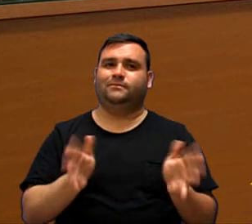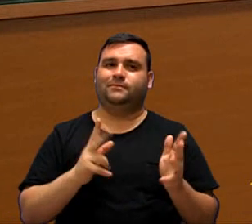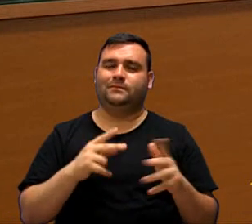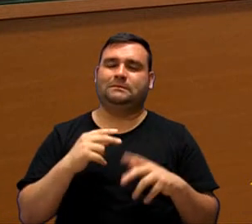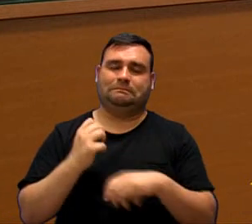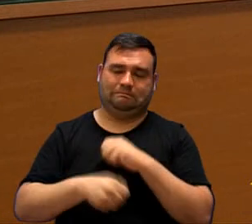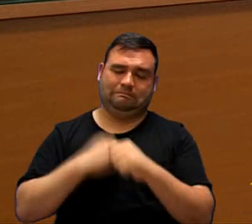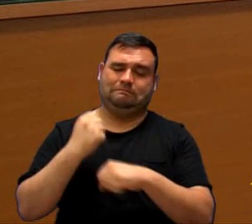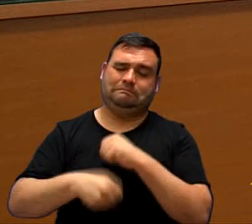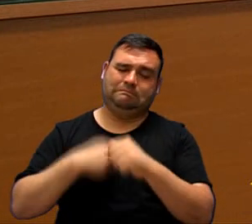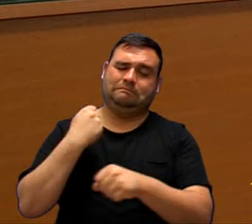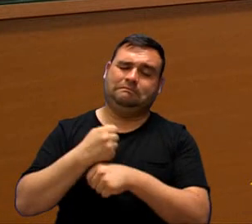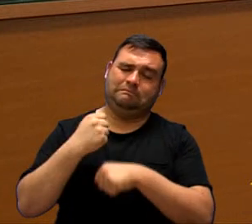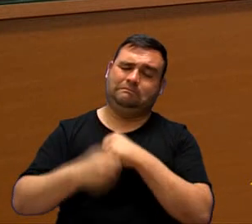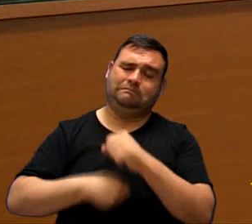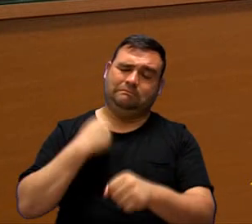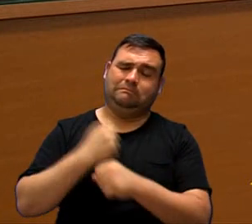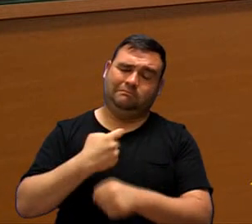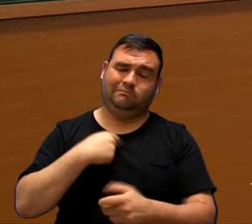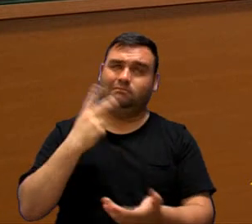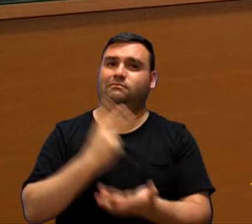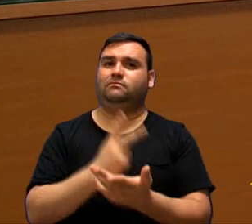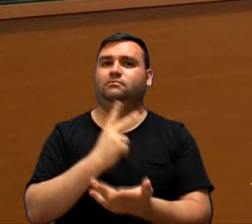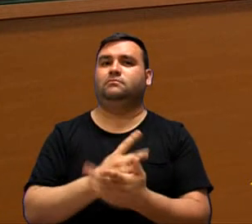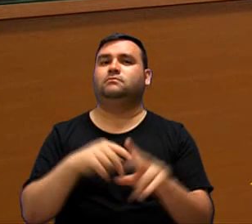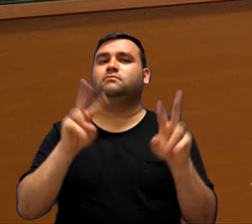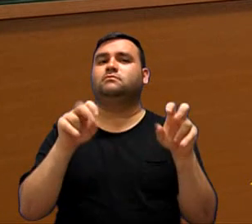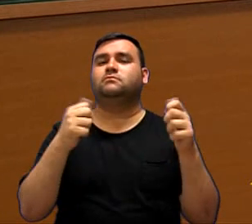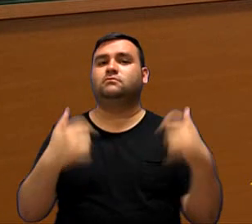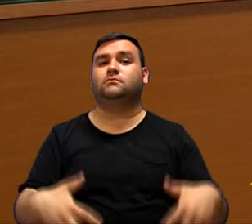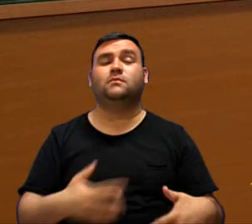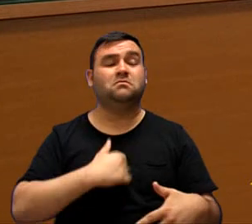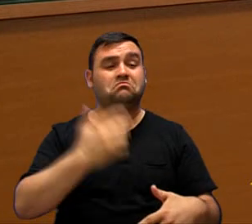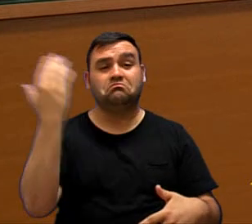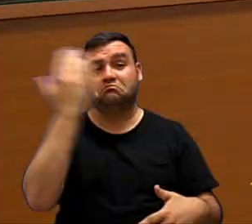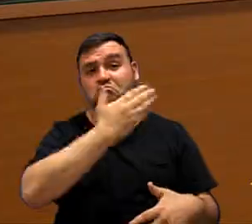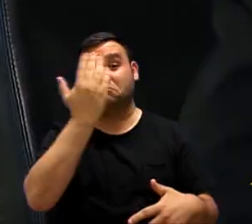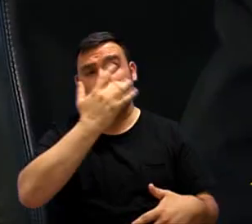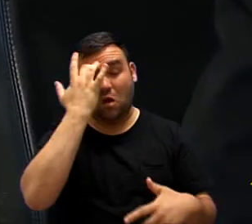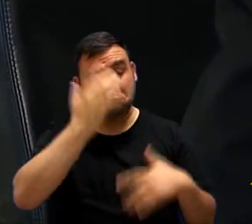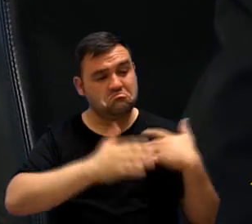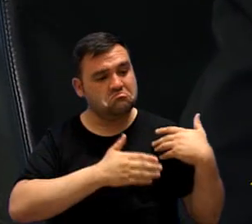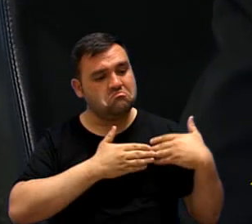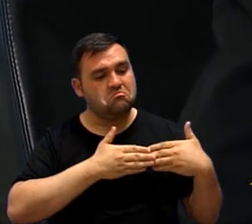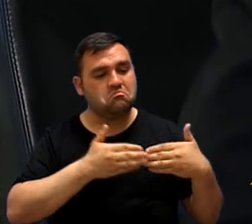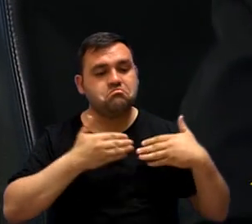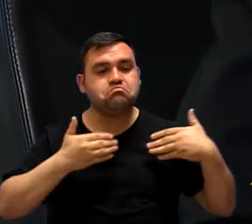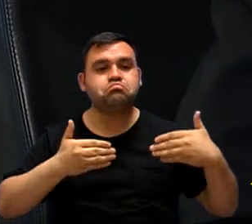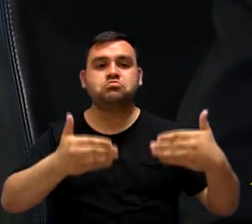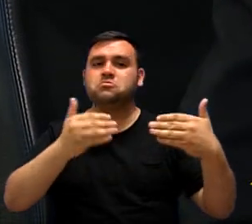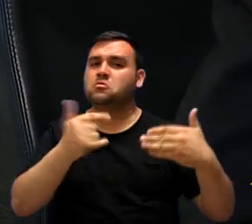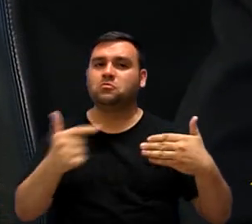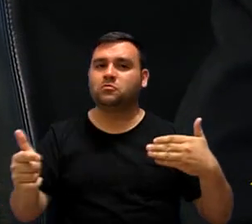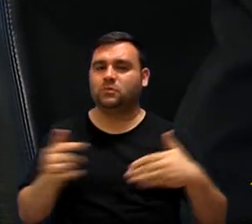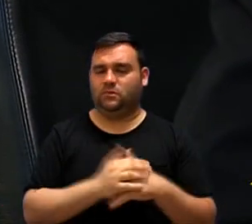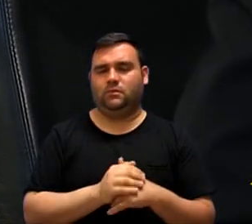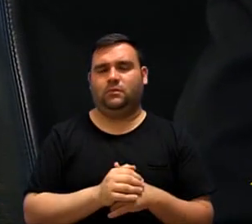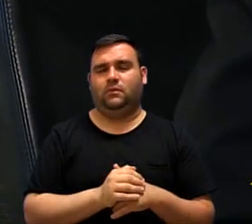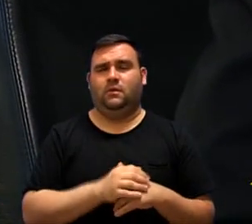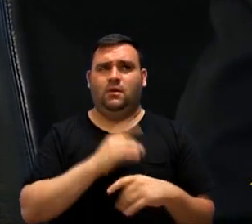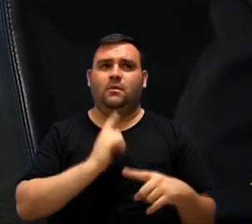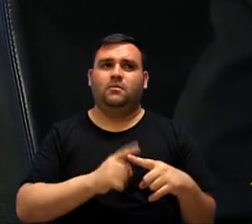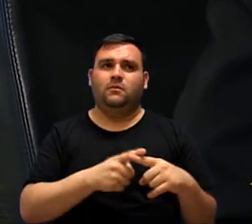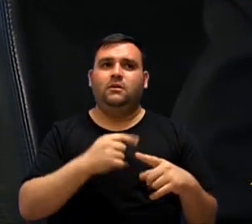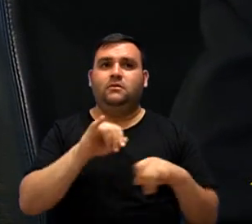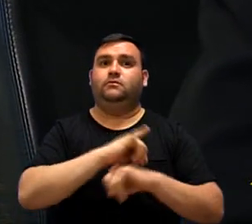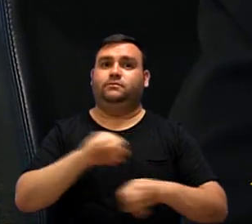Pois não, pera. Anos após anos. E eu não vejo que se avançou nessa preocupação. Não é